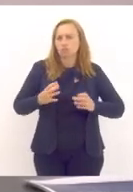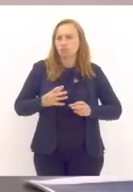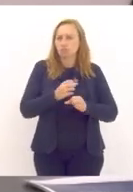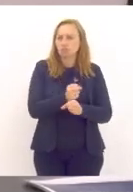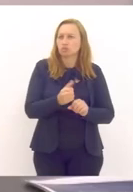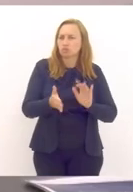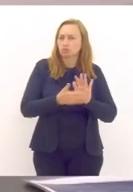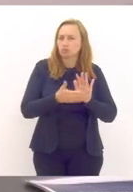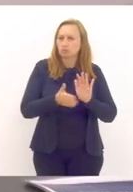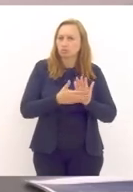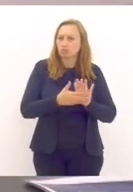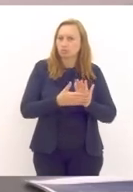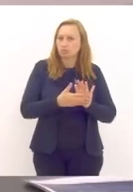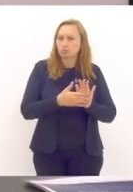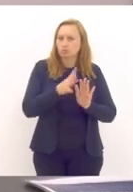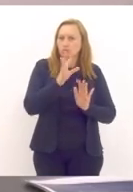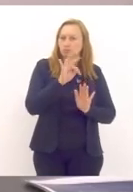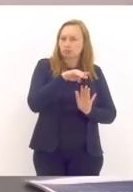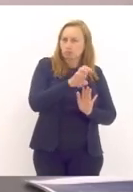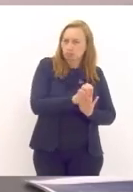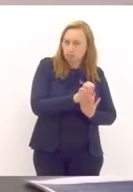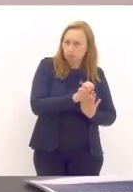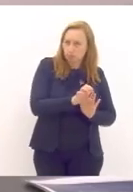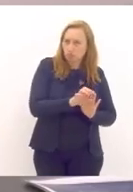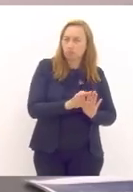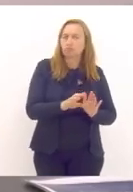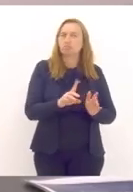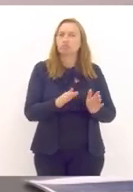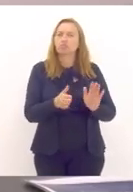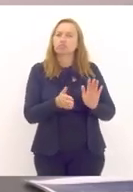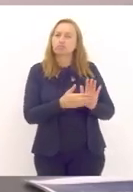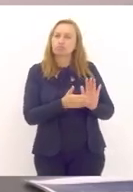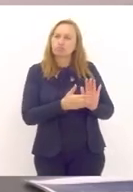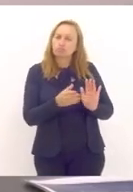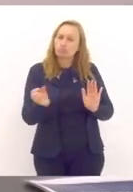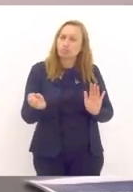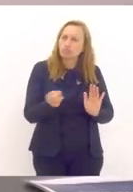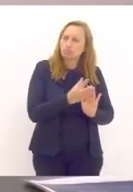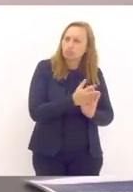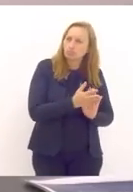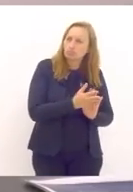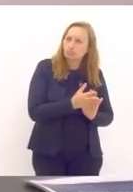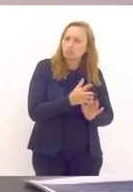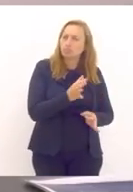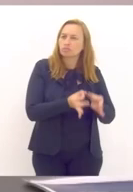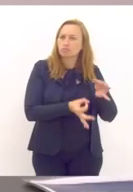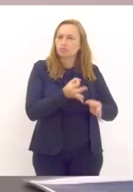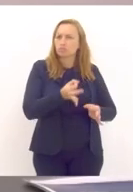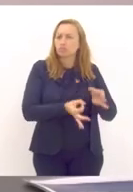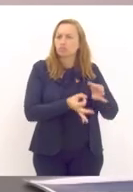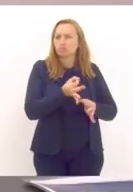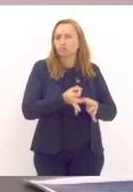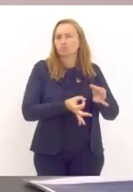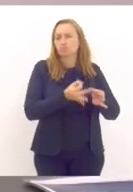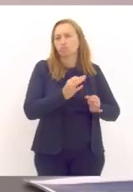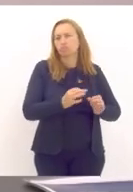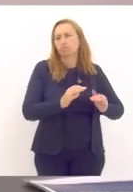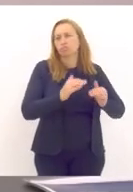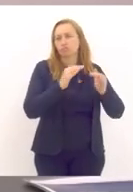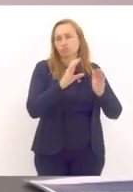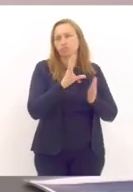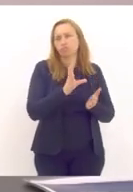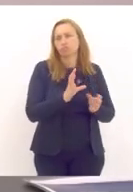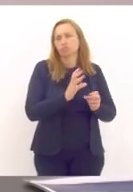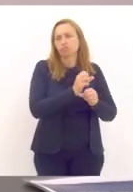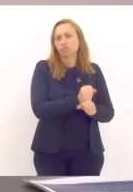por fonte, e aí nós contrapropusemos ao Tribunal de Contas, e ele aceitou que ele usasse o modelo